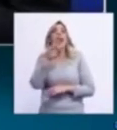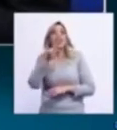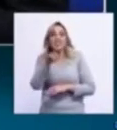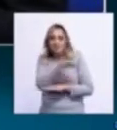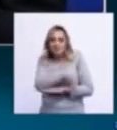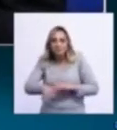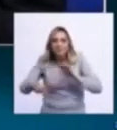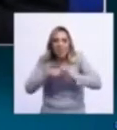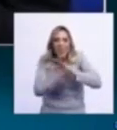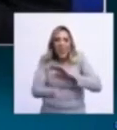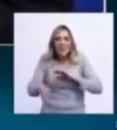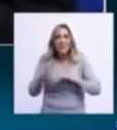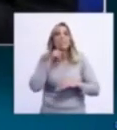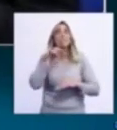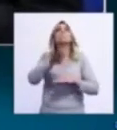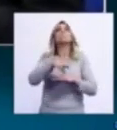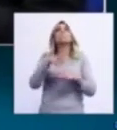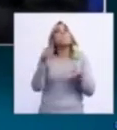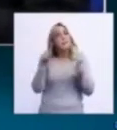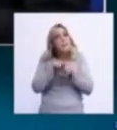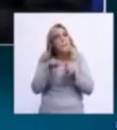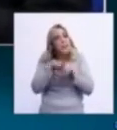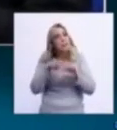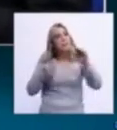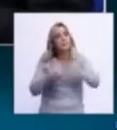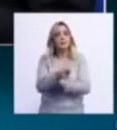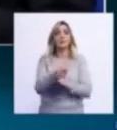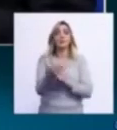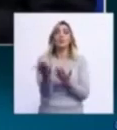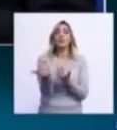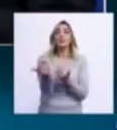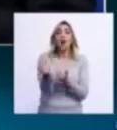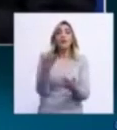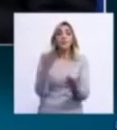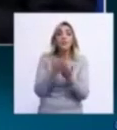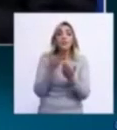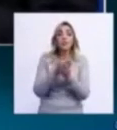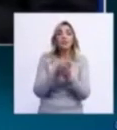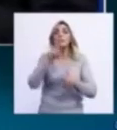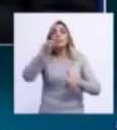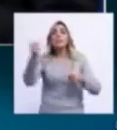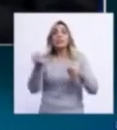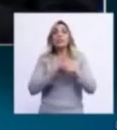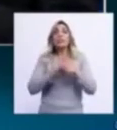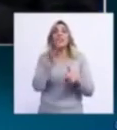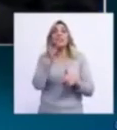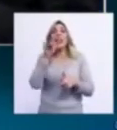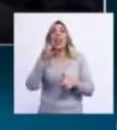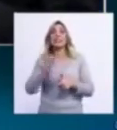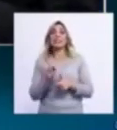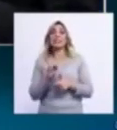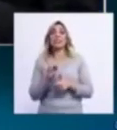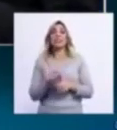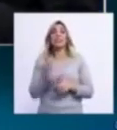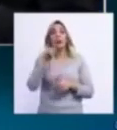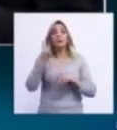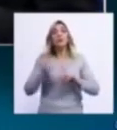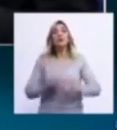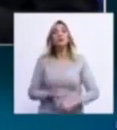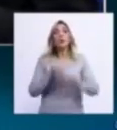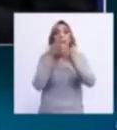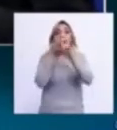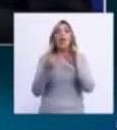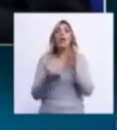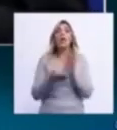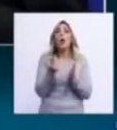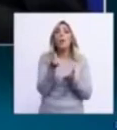E vamos também ajudar o jovem, o estudante, que hoje está em dívida com o FIES. Nós vamos suspender a cobrança das dívidas do